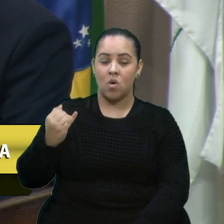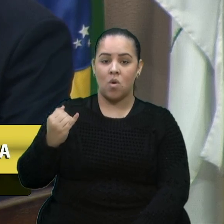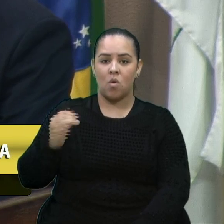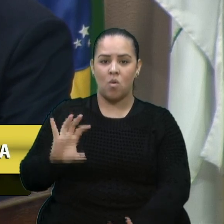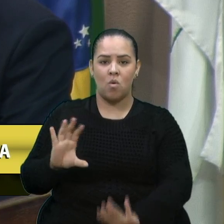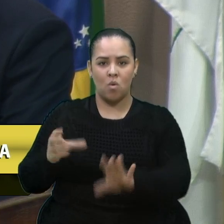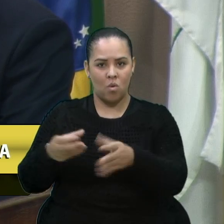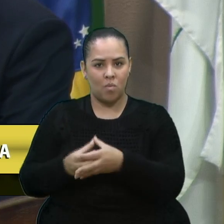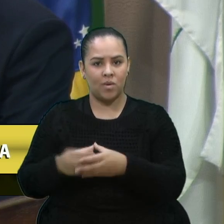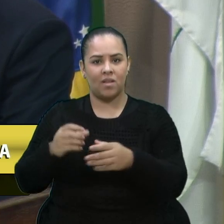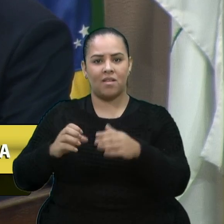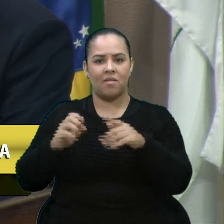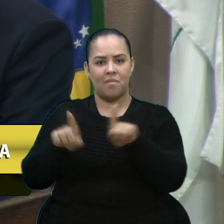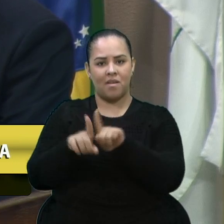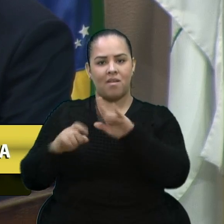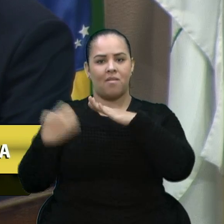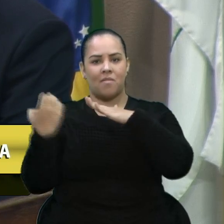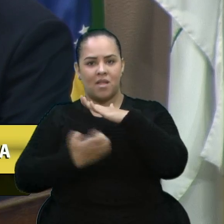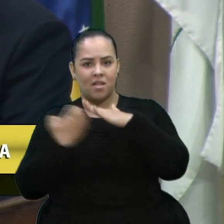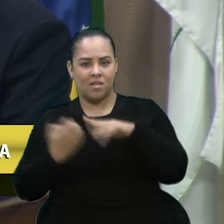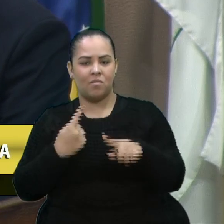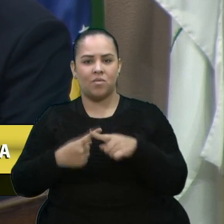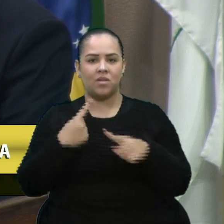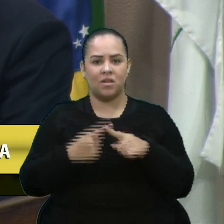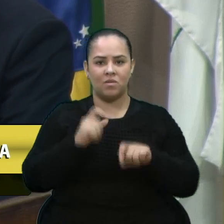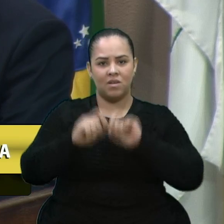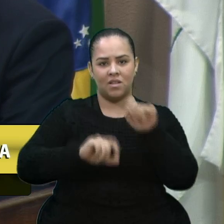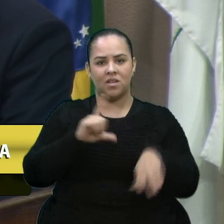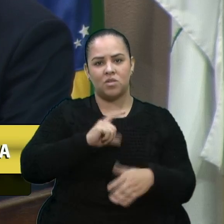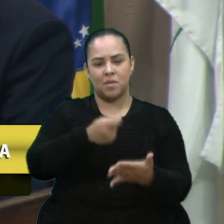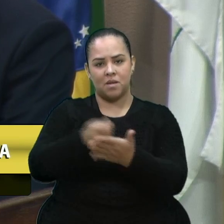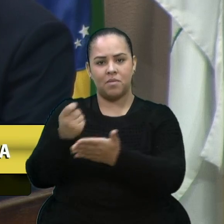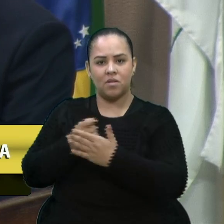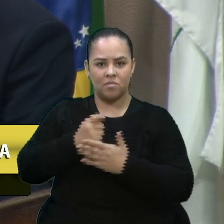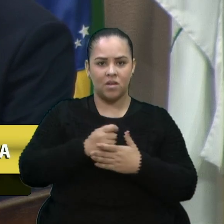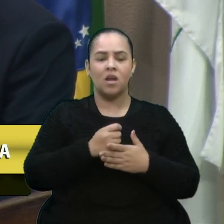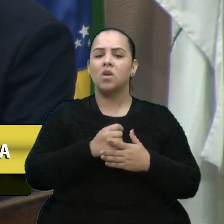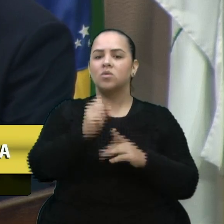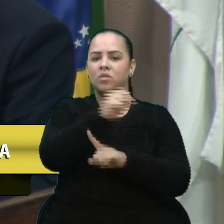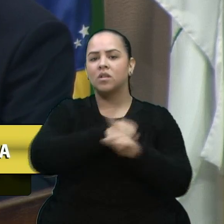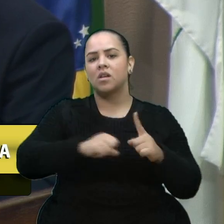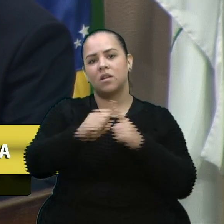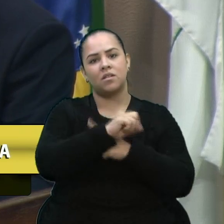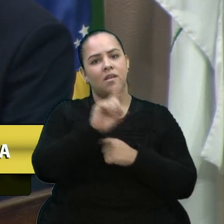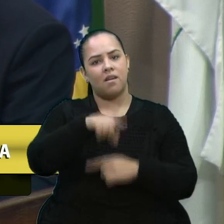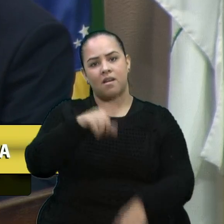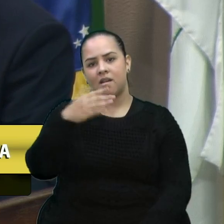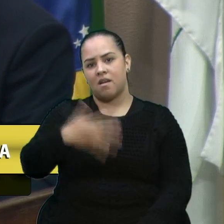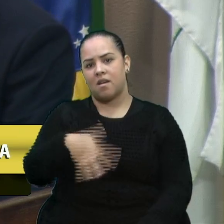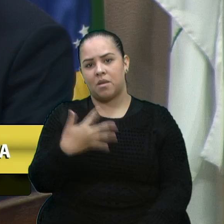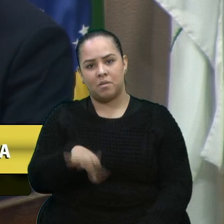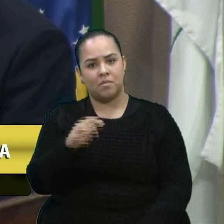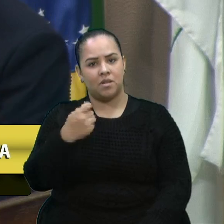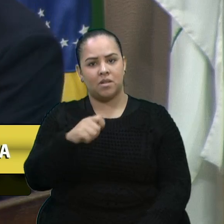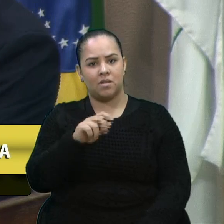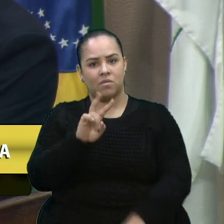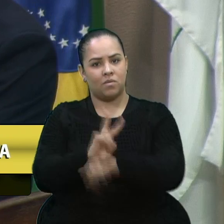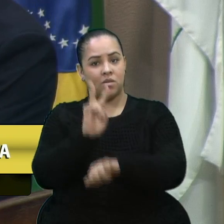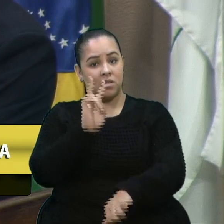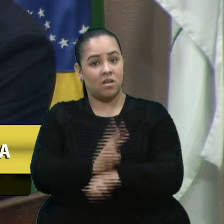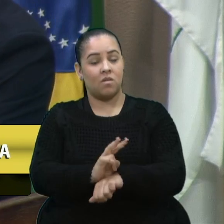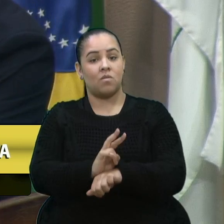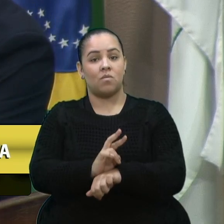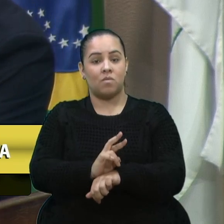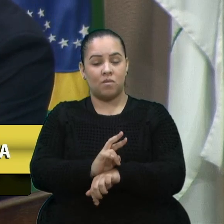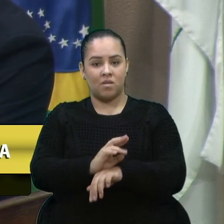empresariado. A carga tributária sobre a nossa sociedade já é enorme e temos que tratar com muita cautela e responsabilidade